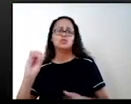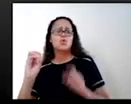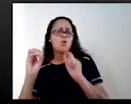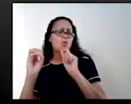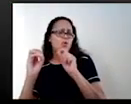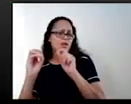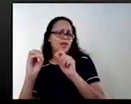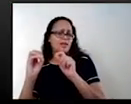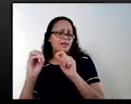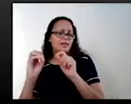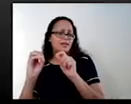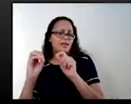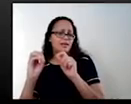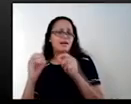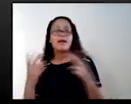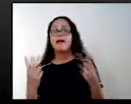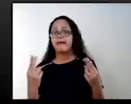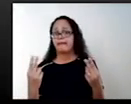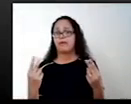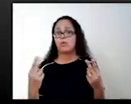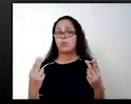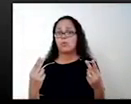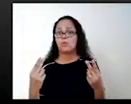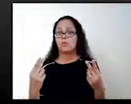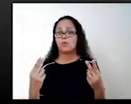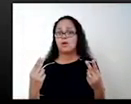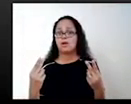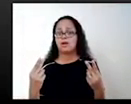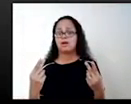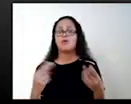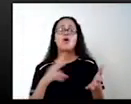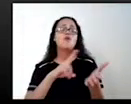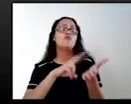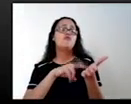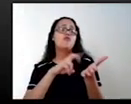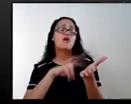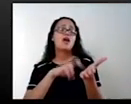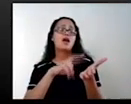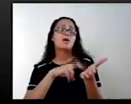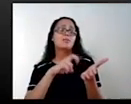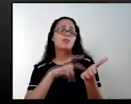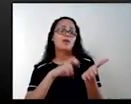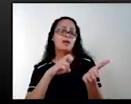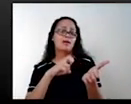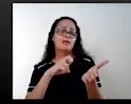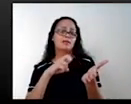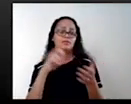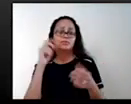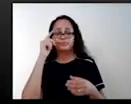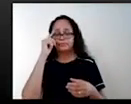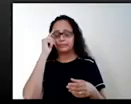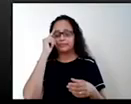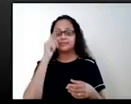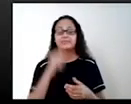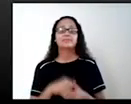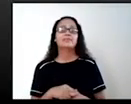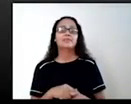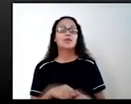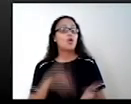léxico? Léxico é igual a vocabulário. Então,